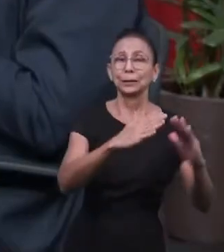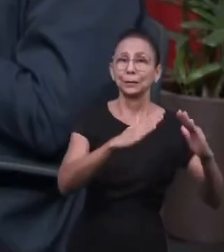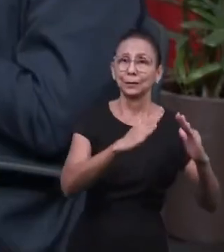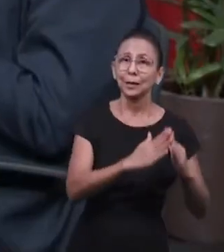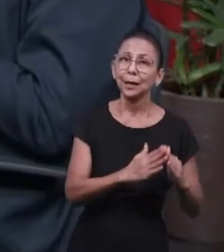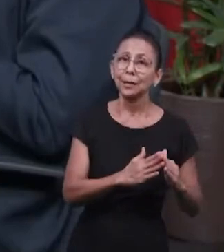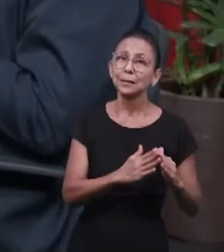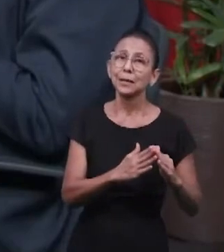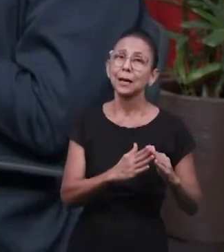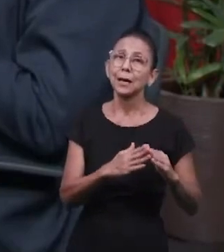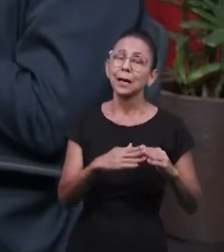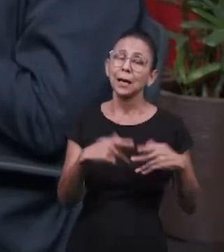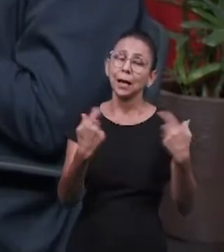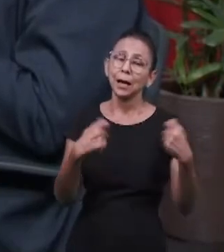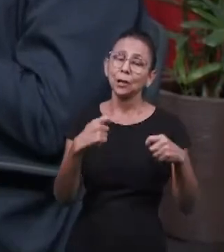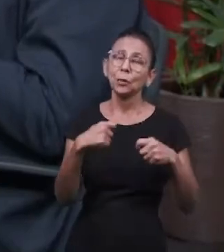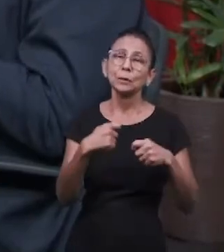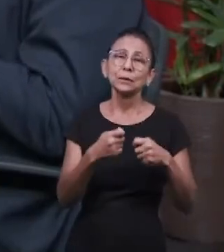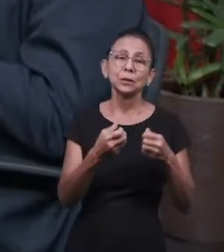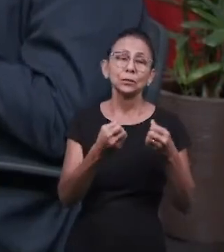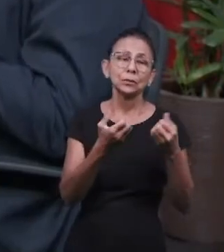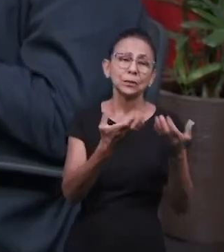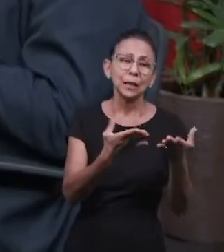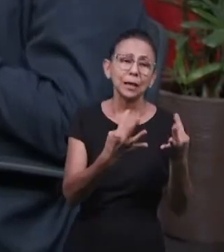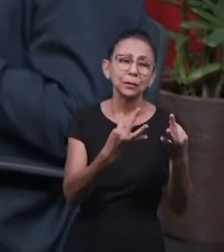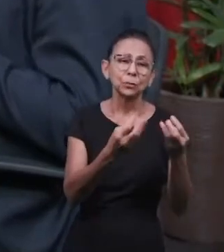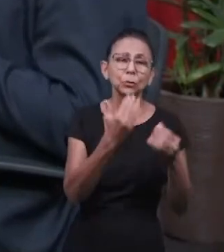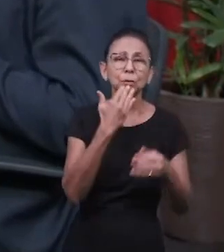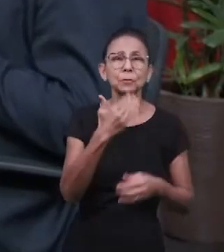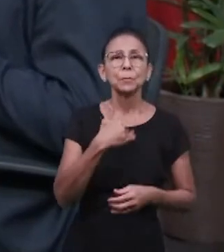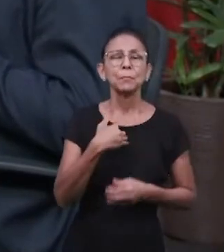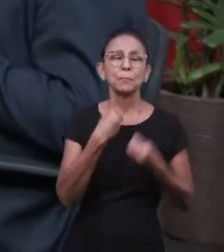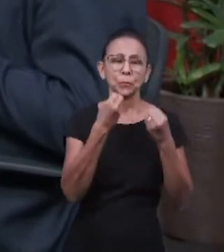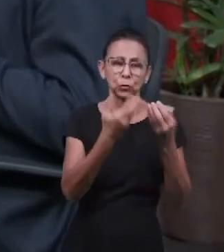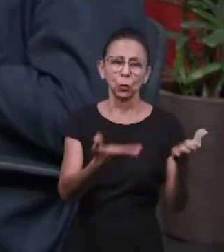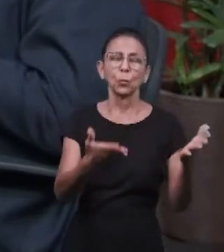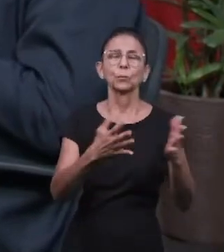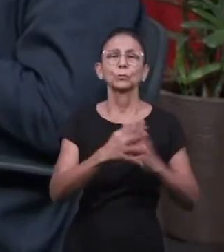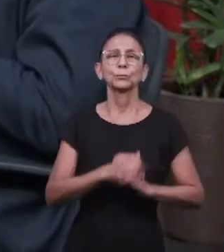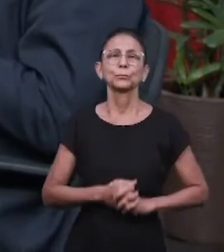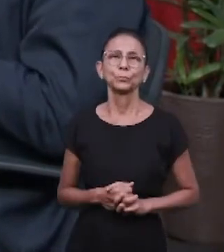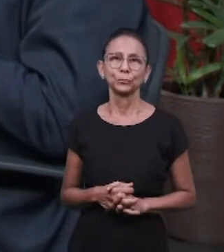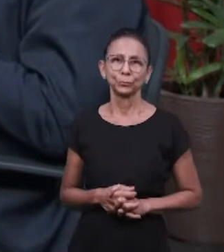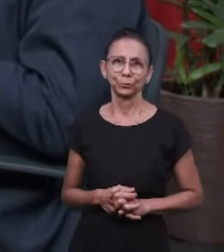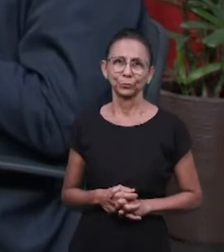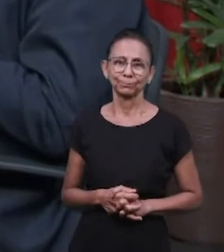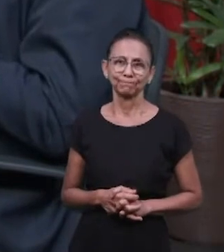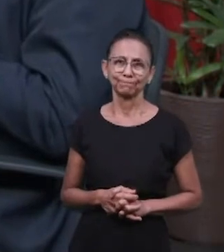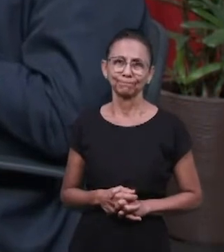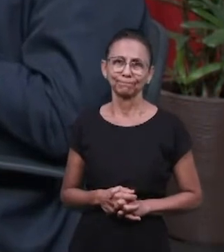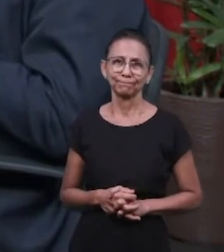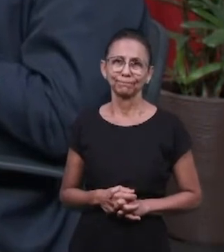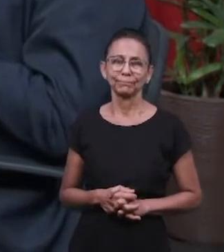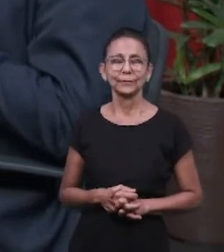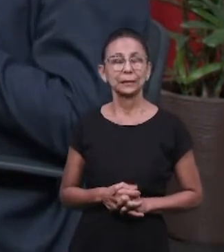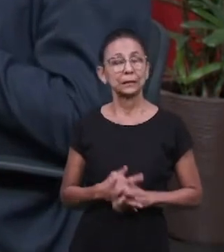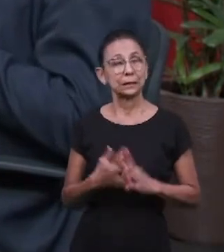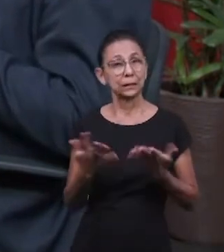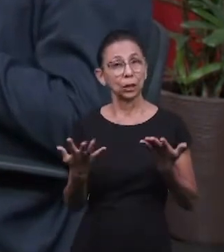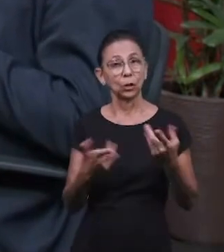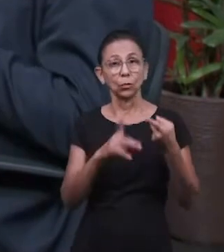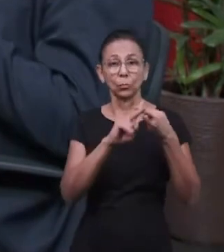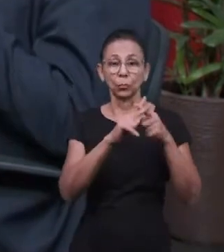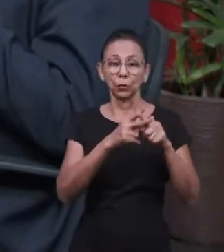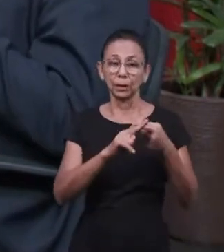primeiro ponto. Às vezes uma compensação, né? Eu trabalho demais, não tenho tempo para ele, de Exatamente. compensar com. Segundo, jamais discipline seu filho. A Bíblia